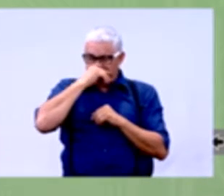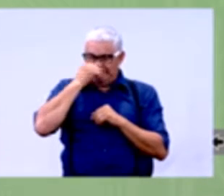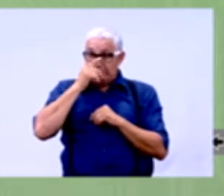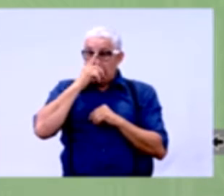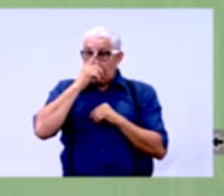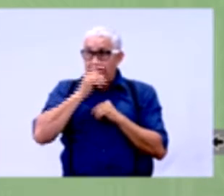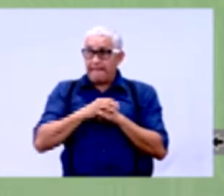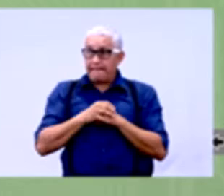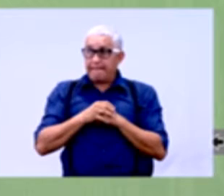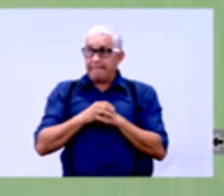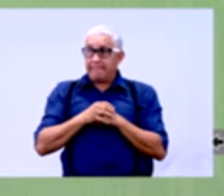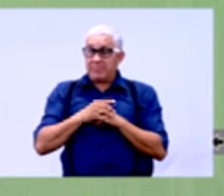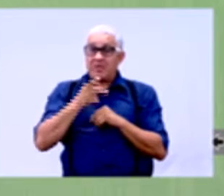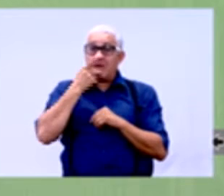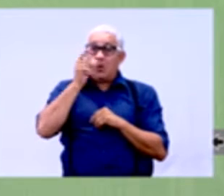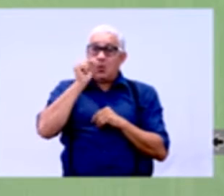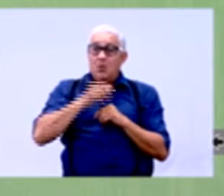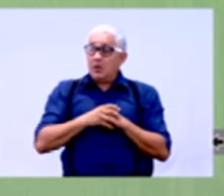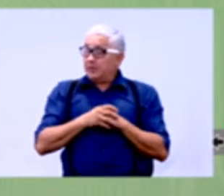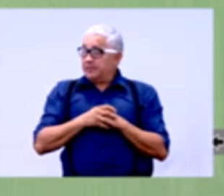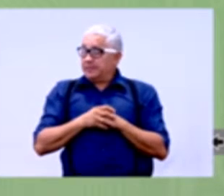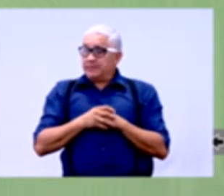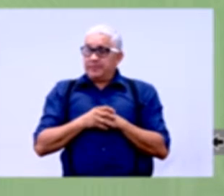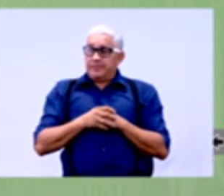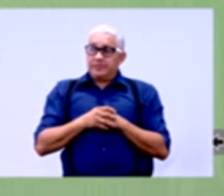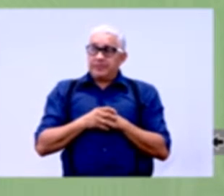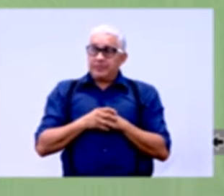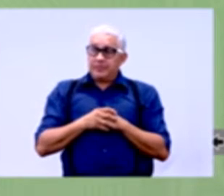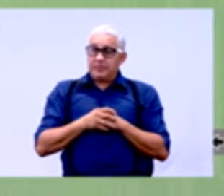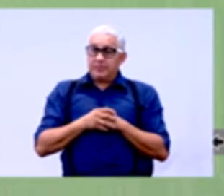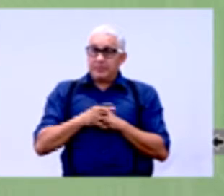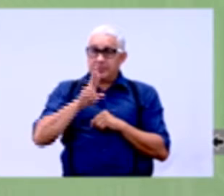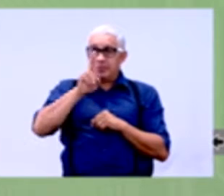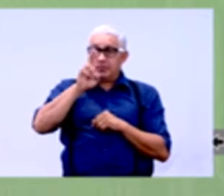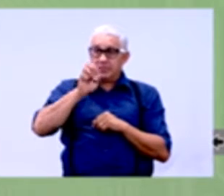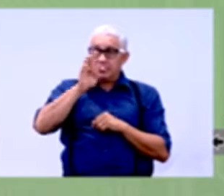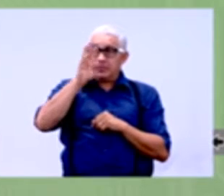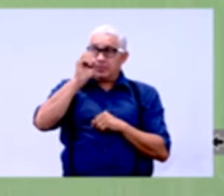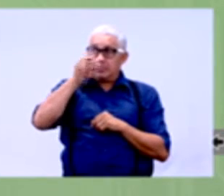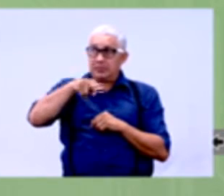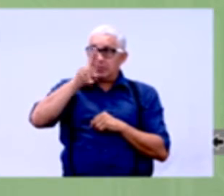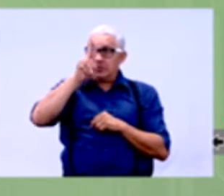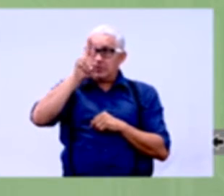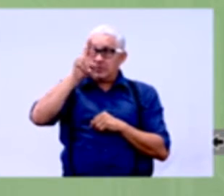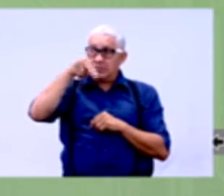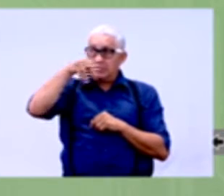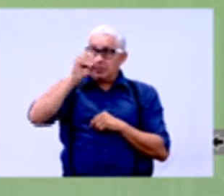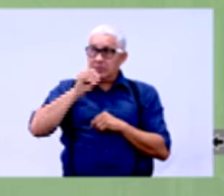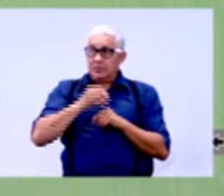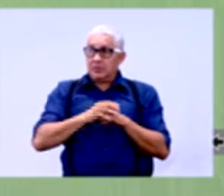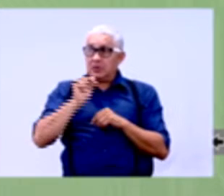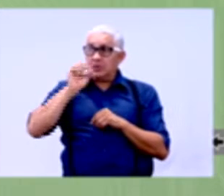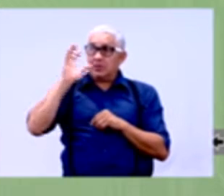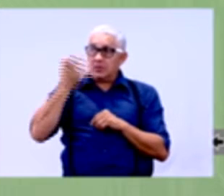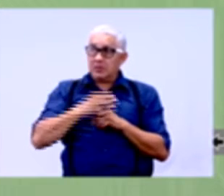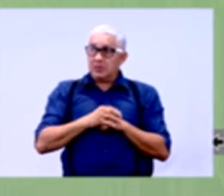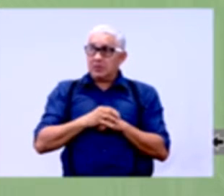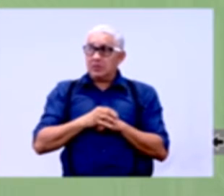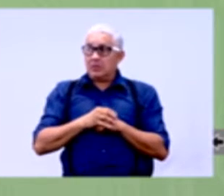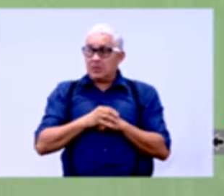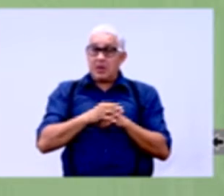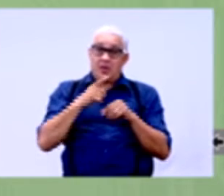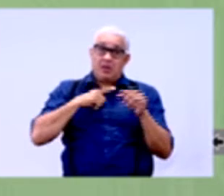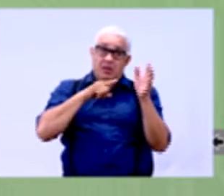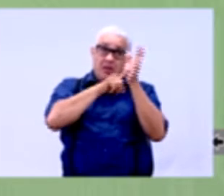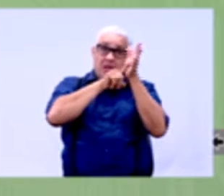E quando nós falamos de retorno, então o que vai acontecer? Olha só, aqui é uma